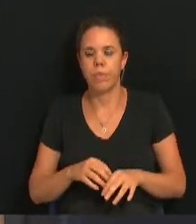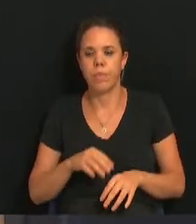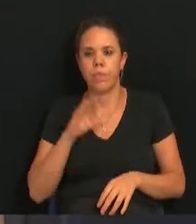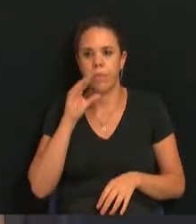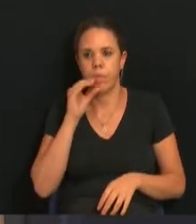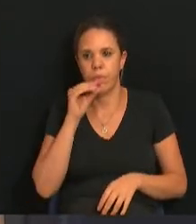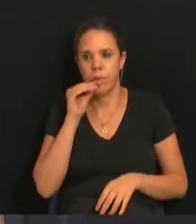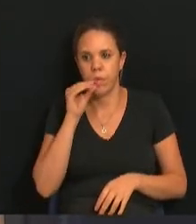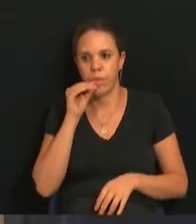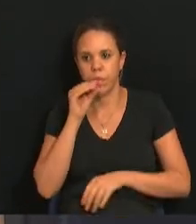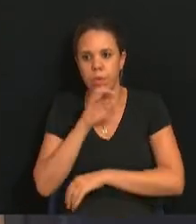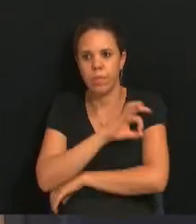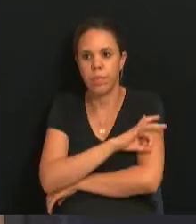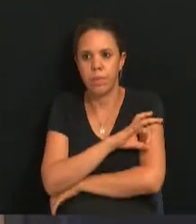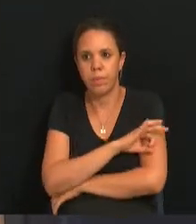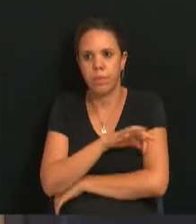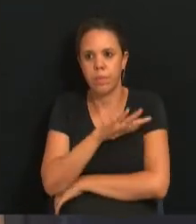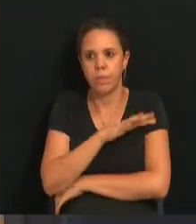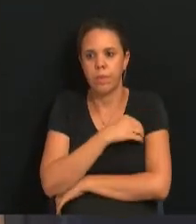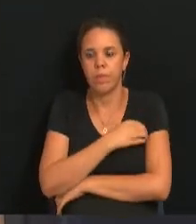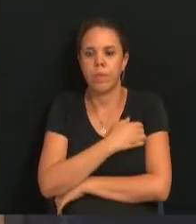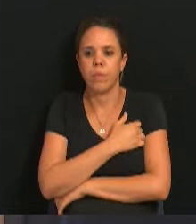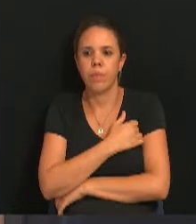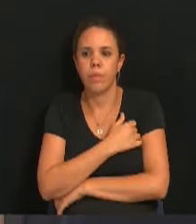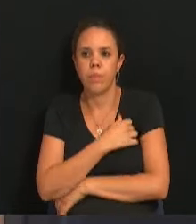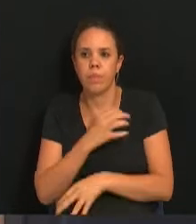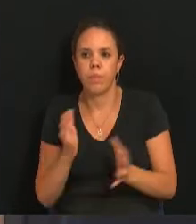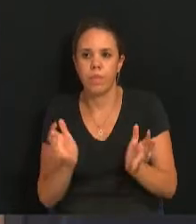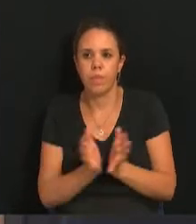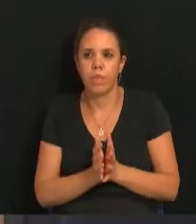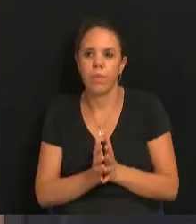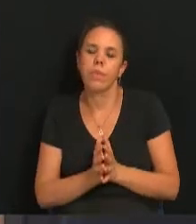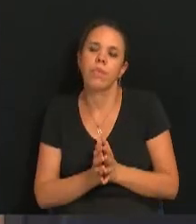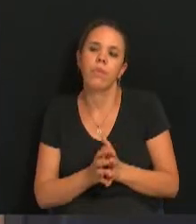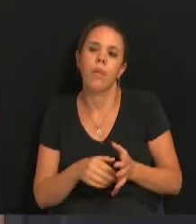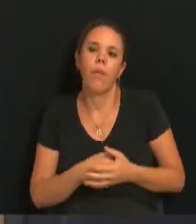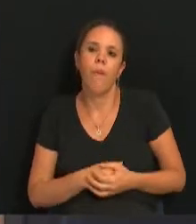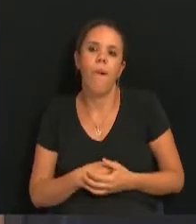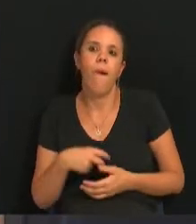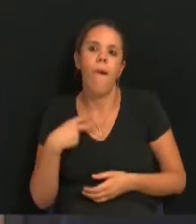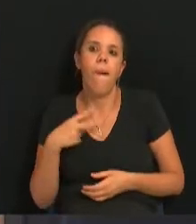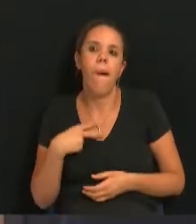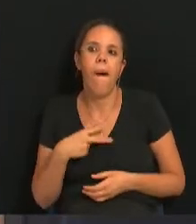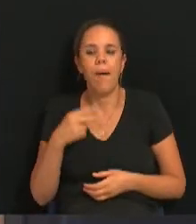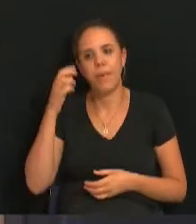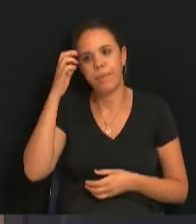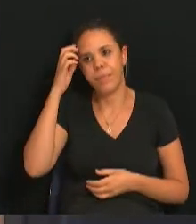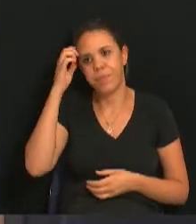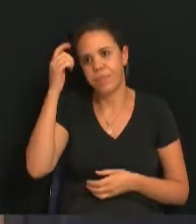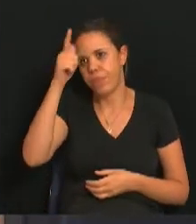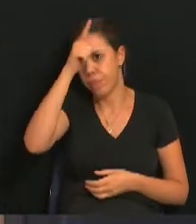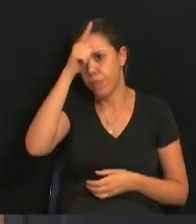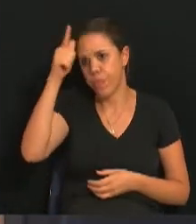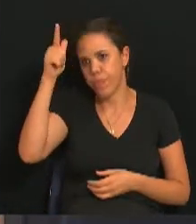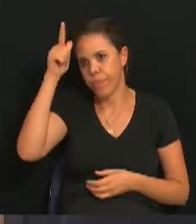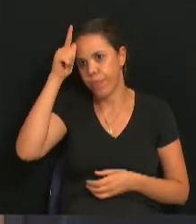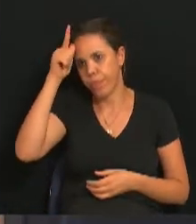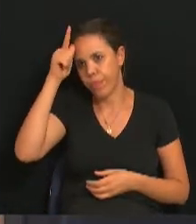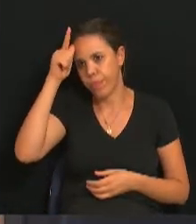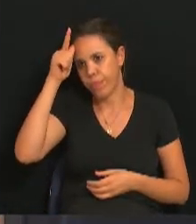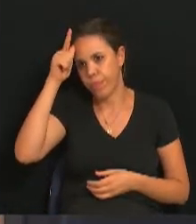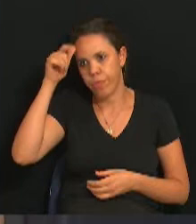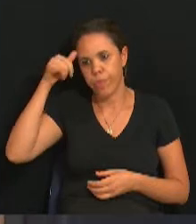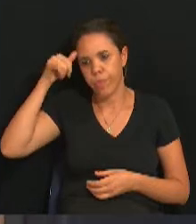público. Essa comissão ela é composta pelos vereadores Gustavo Peta e pelo vereador